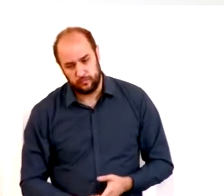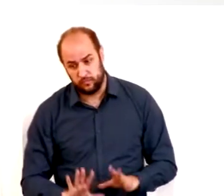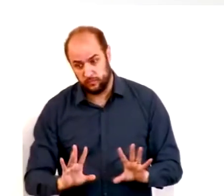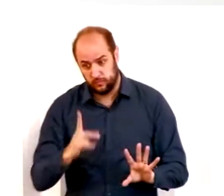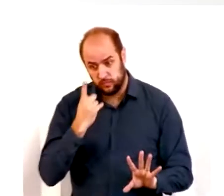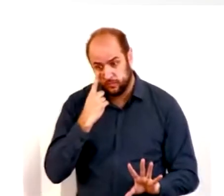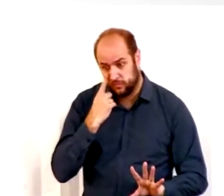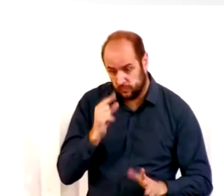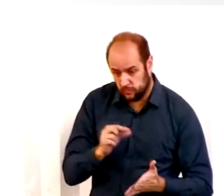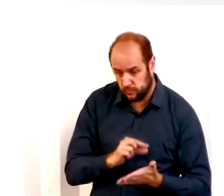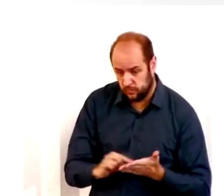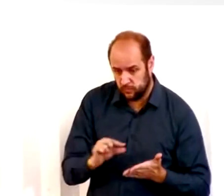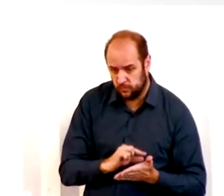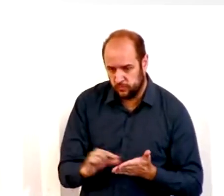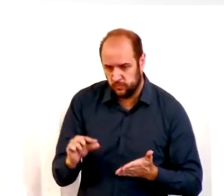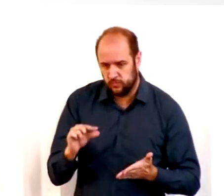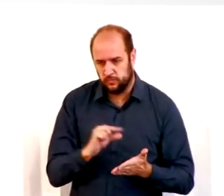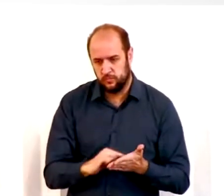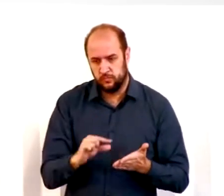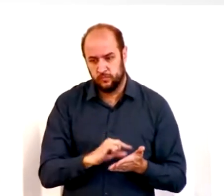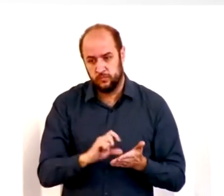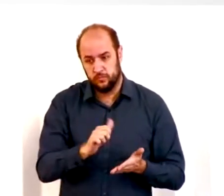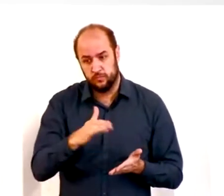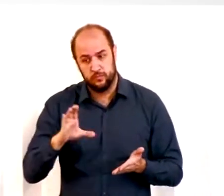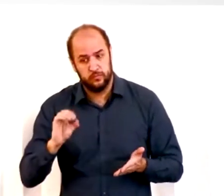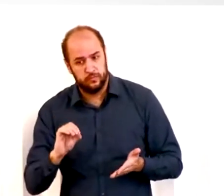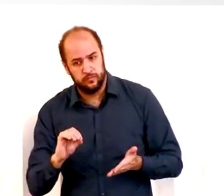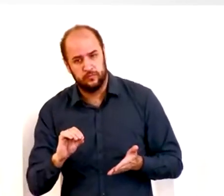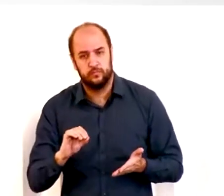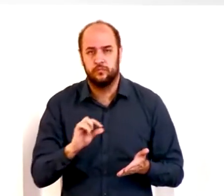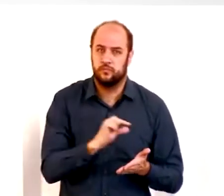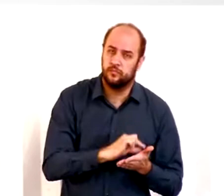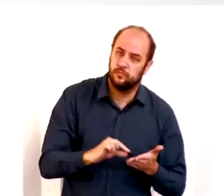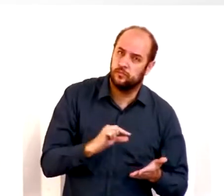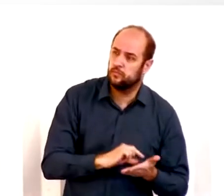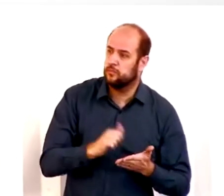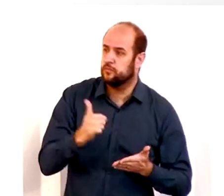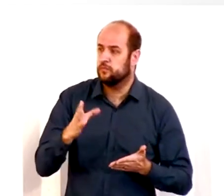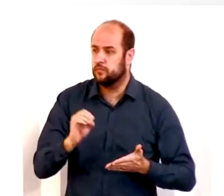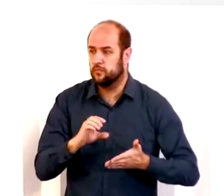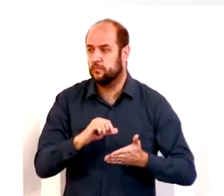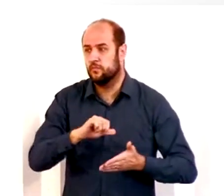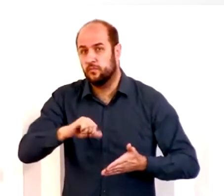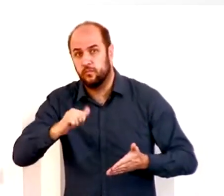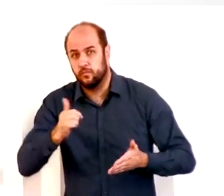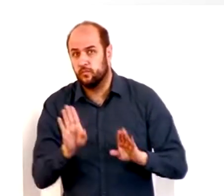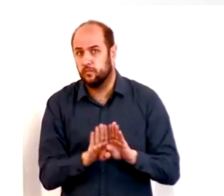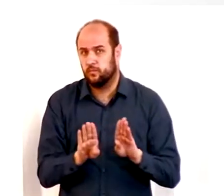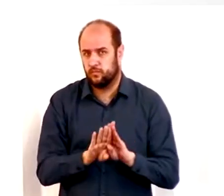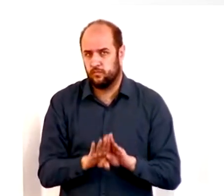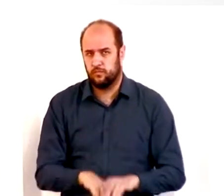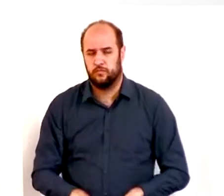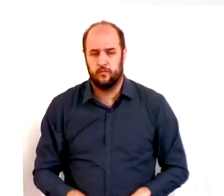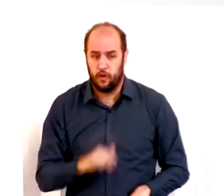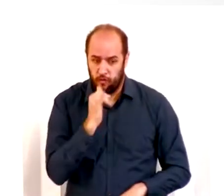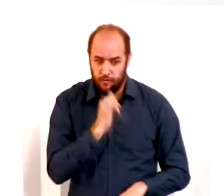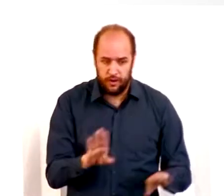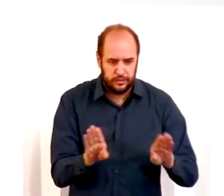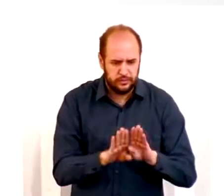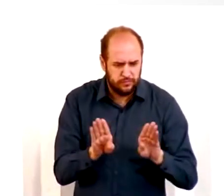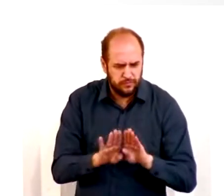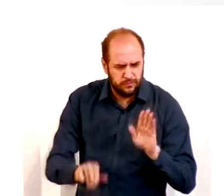dos versículos, nos versículos 10 e principalmente o 10 e o 11. Também sejam estes